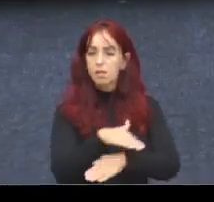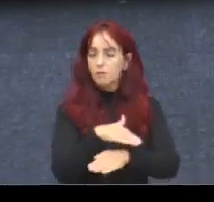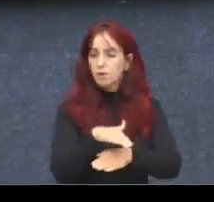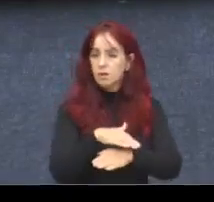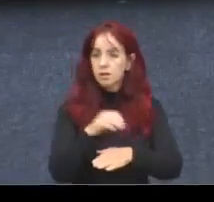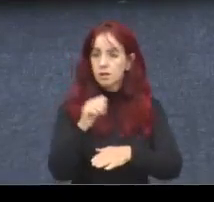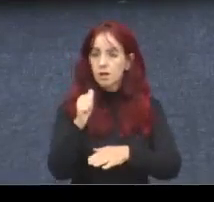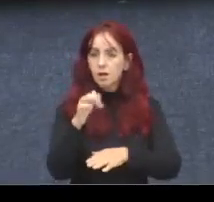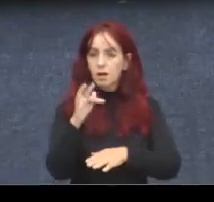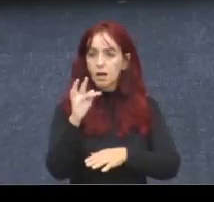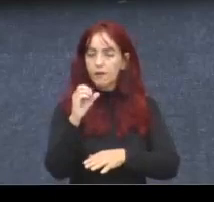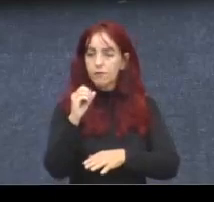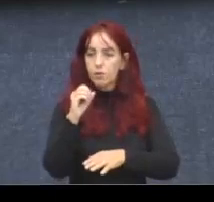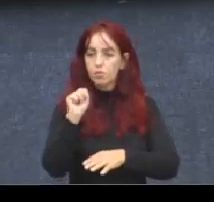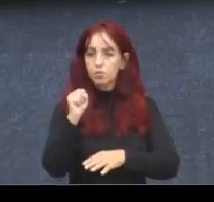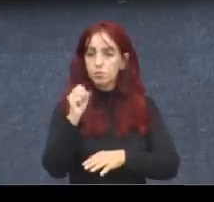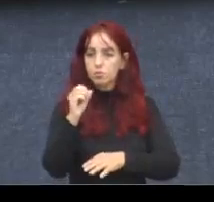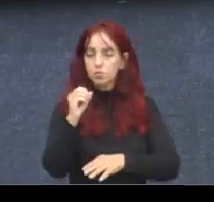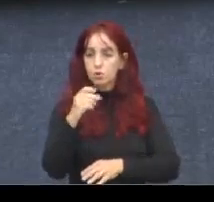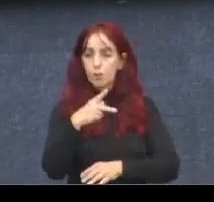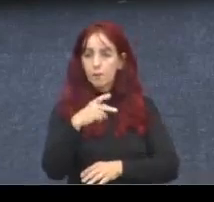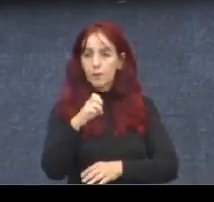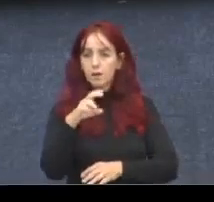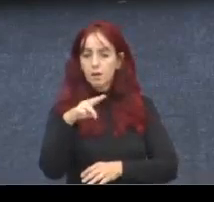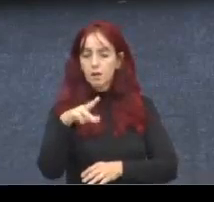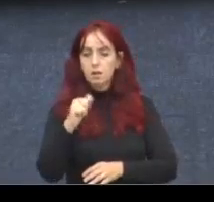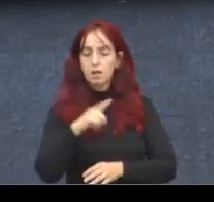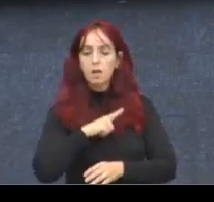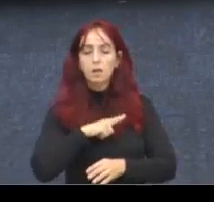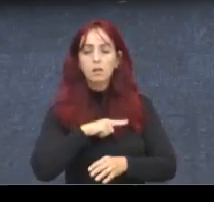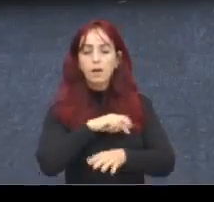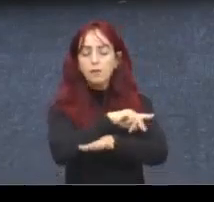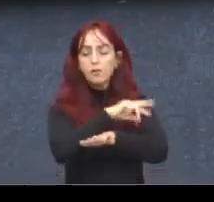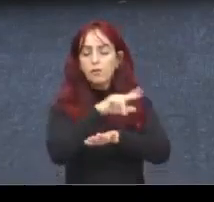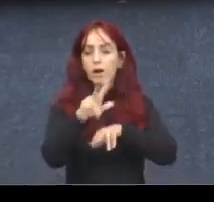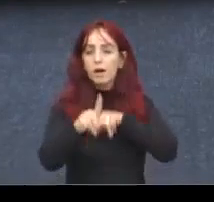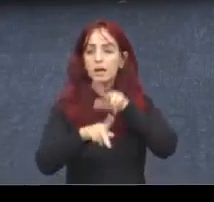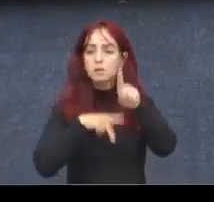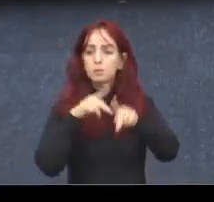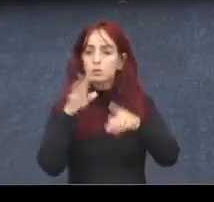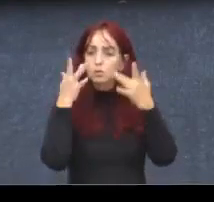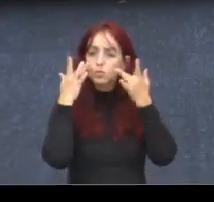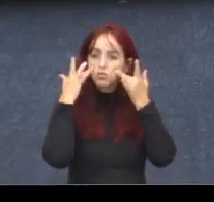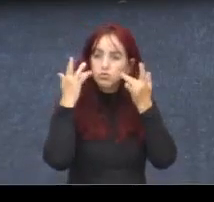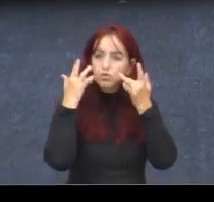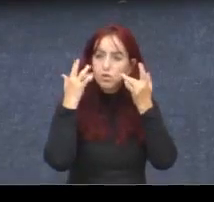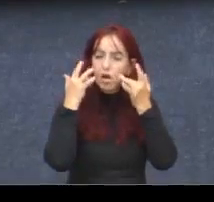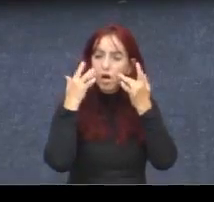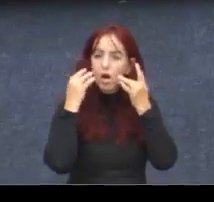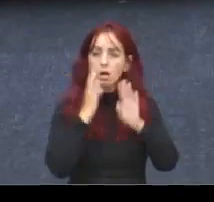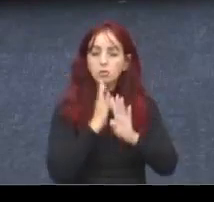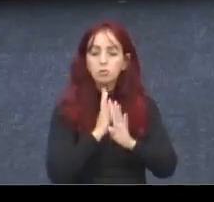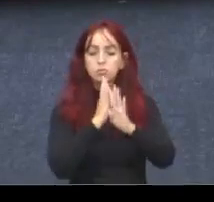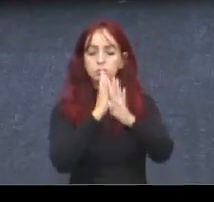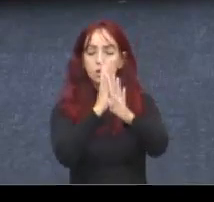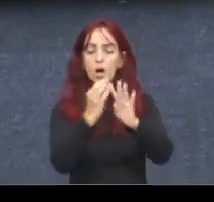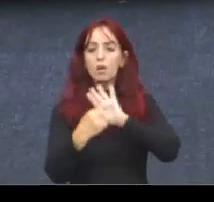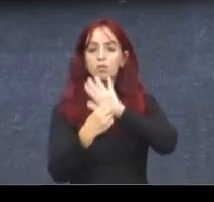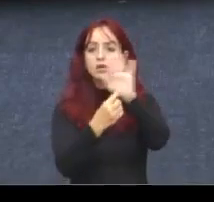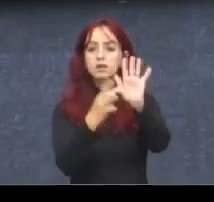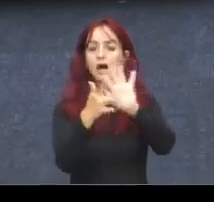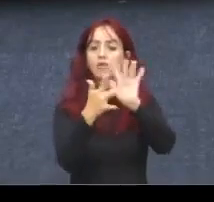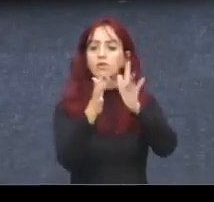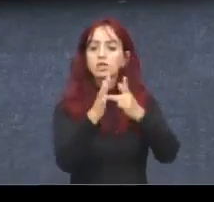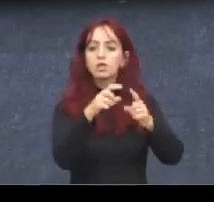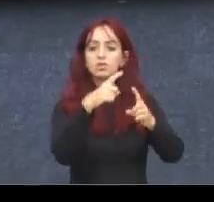Policiais e inspetores de trânsito colaboraram para a boa ordem do cortejo. A procissão, tendo à frente o Cristo conduzindo a cruz, iniciou a